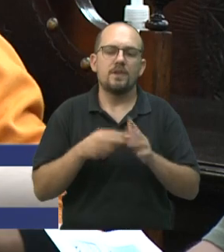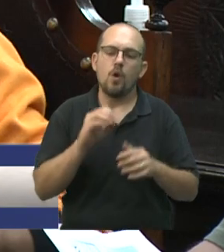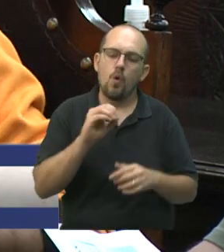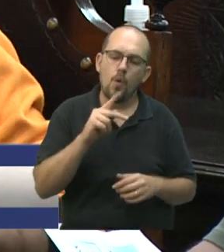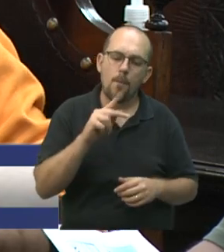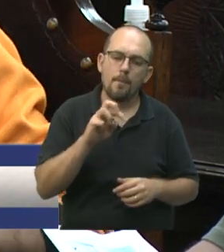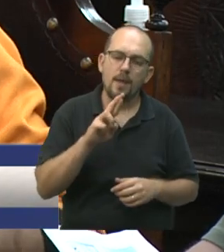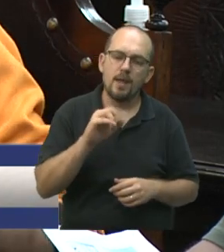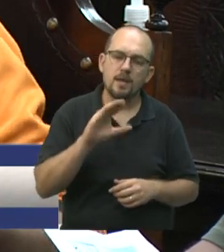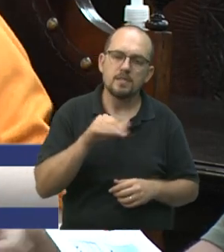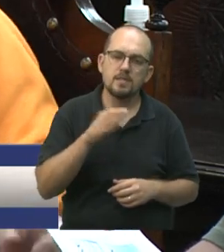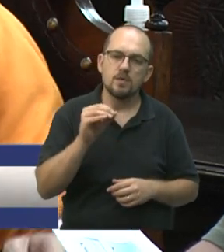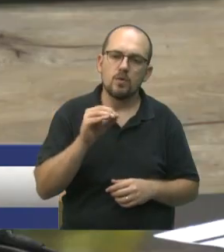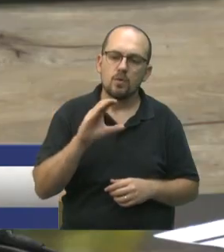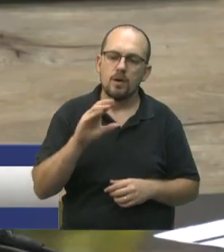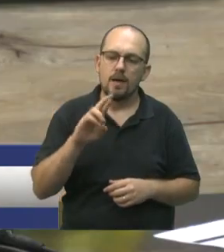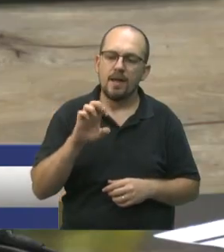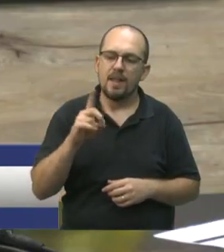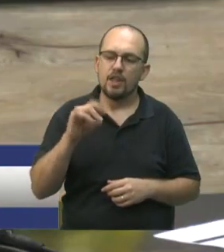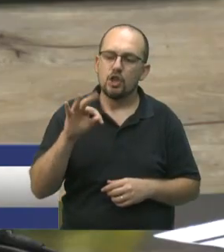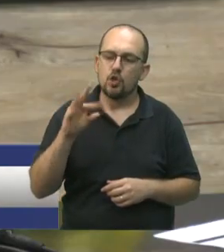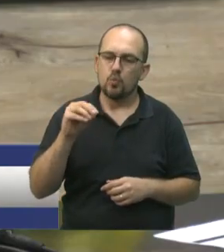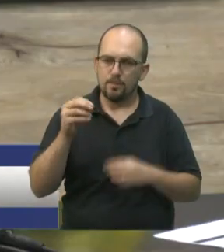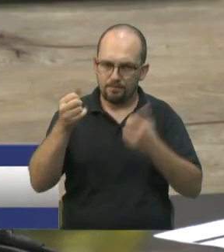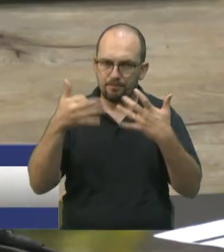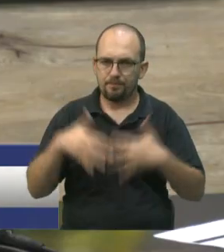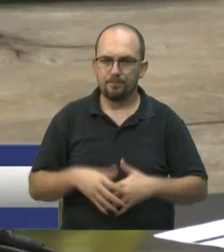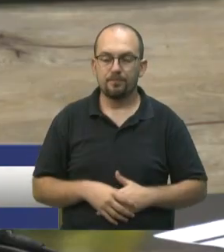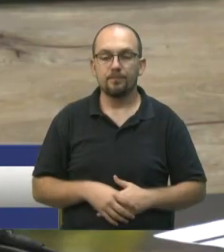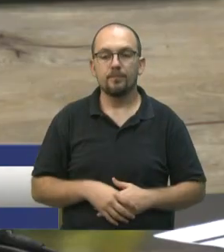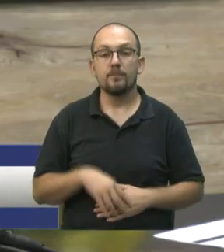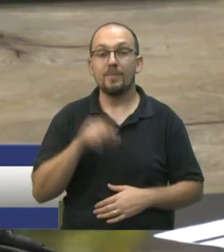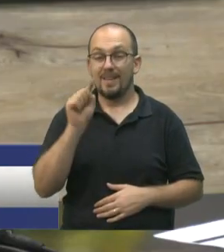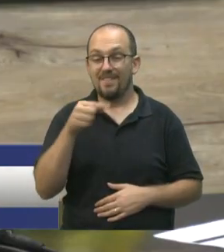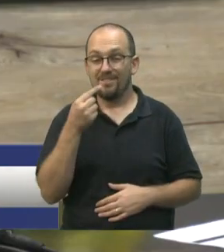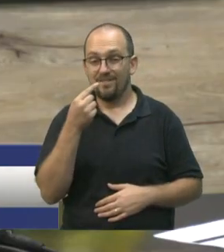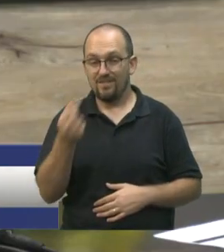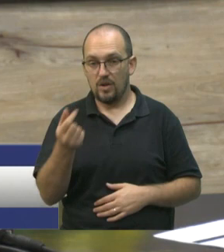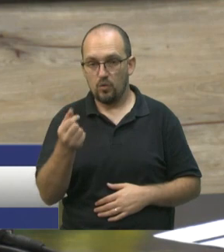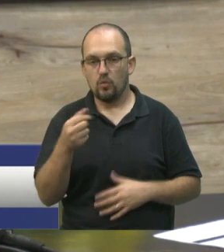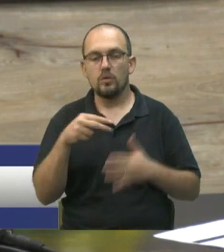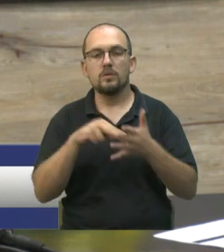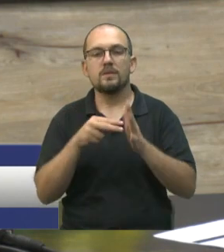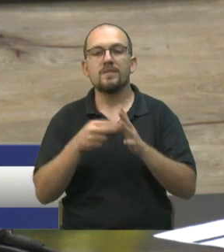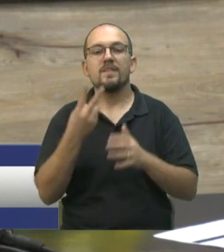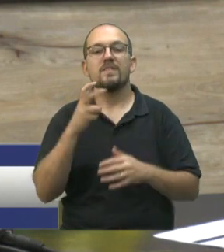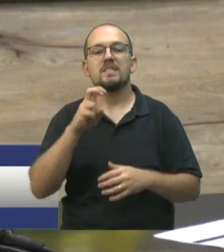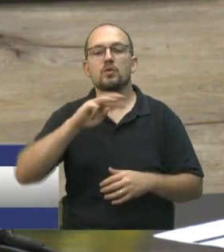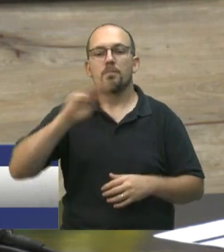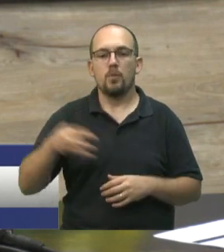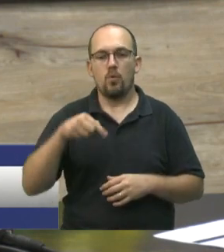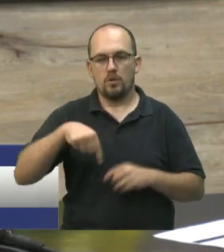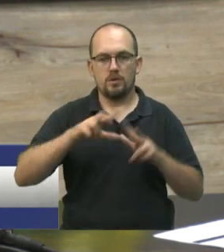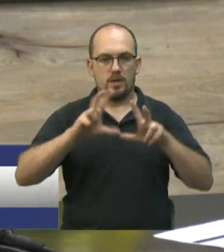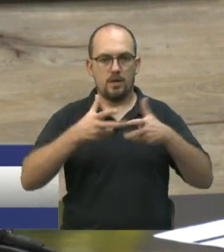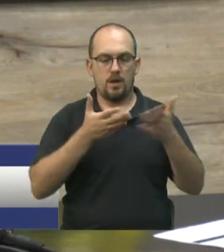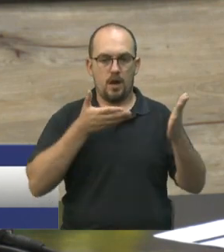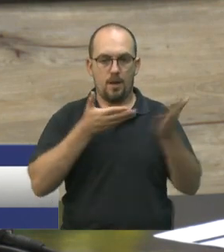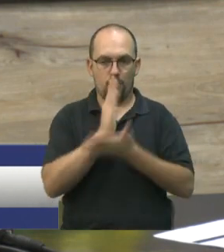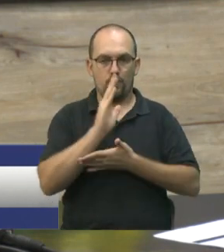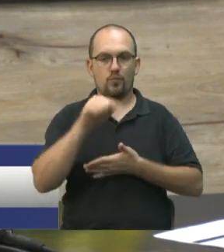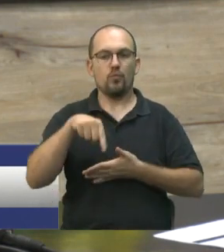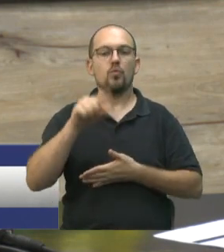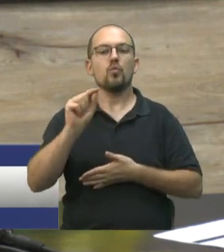para 23? Esses valores de 35 milhões correspondem aos 25 milhões que foram aprovados por essa Casa de Leis para